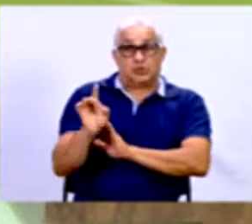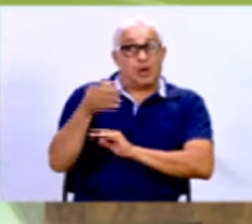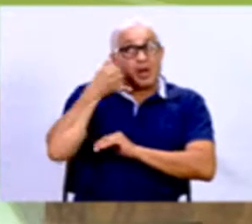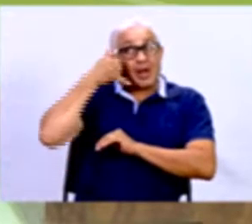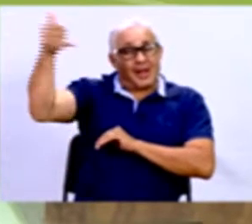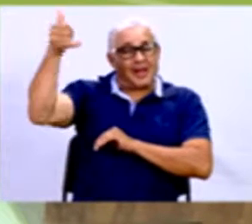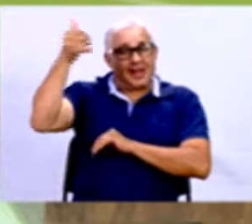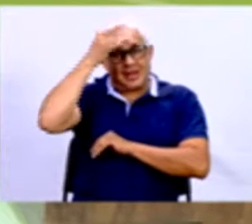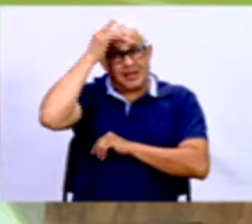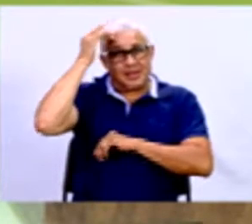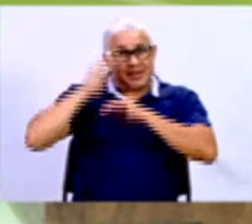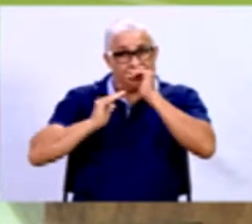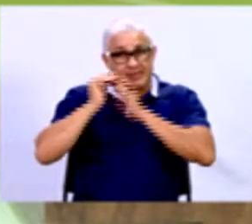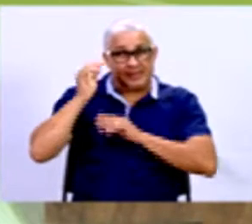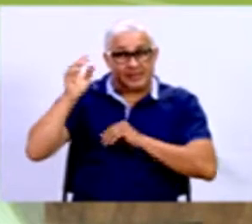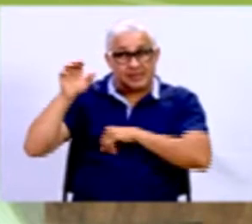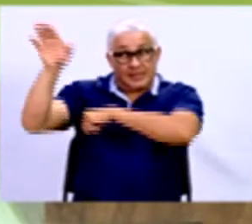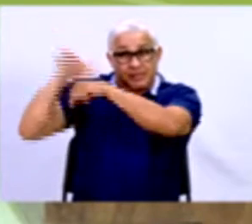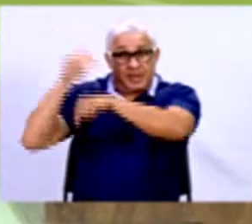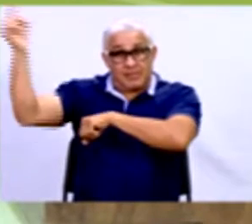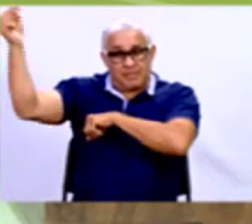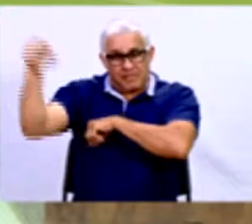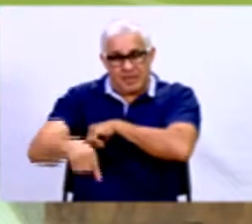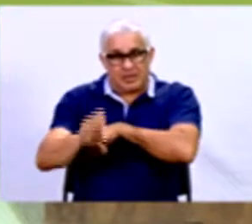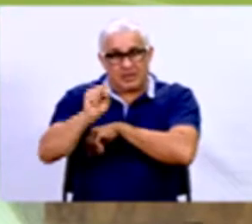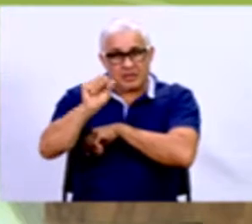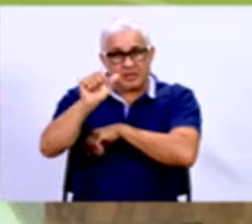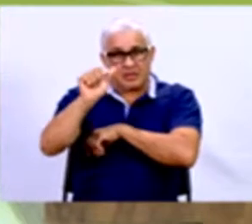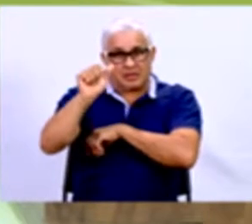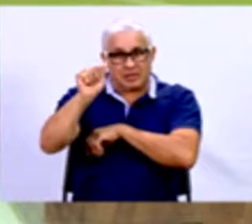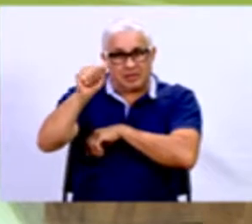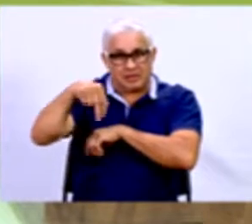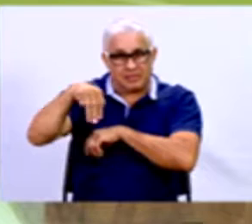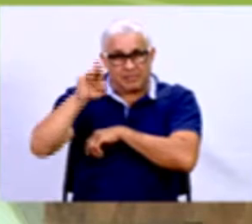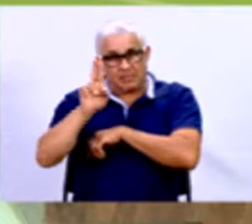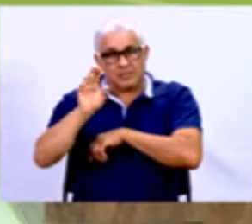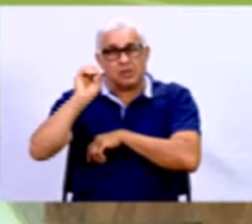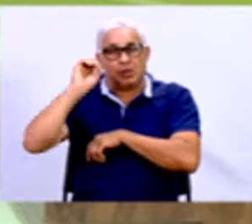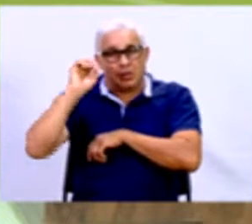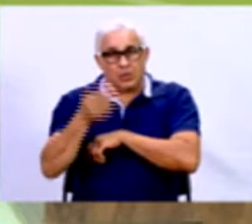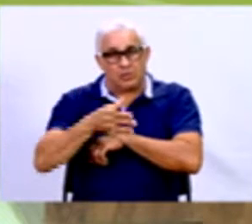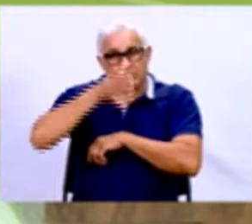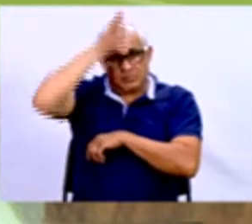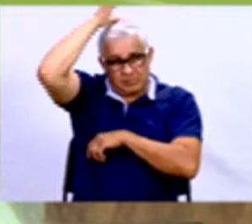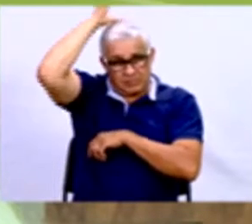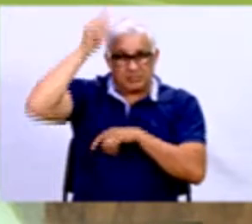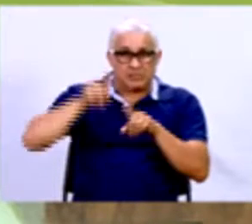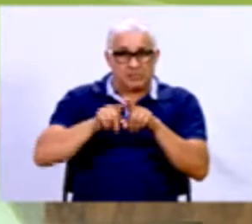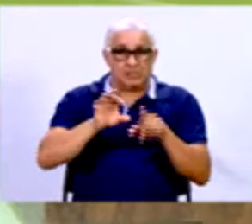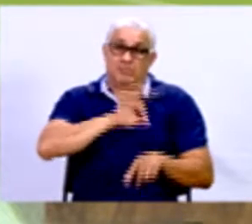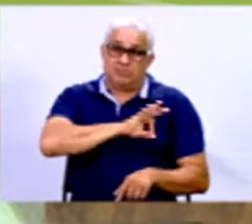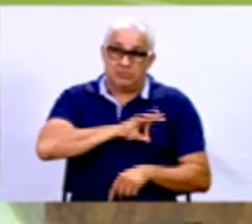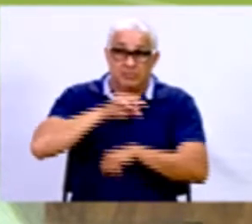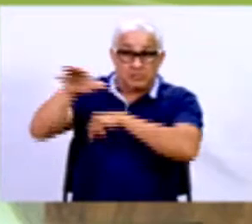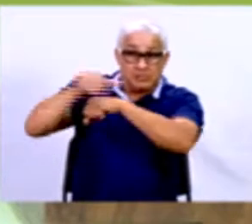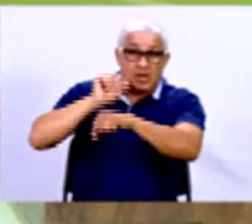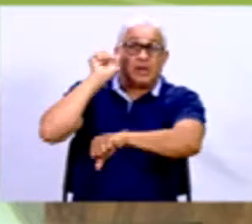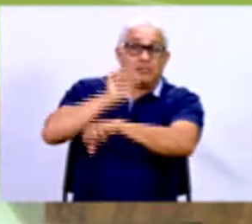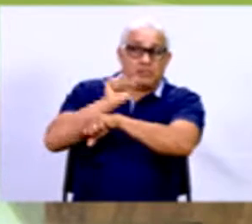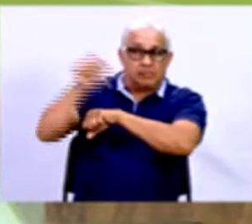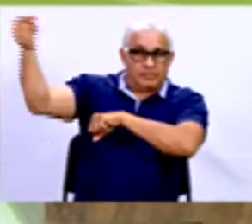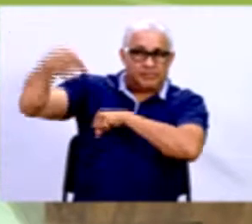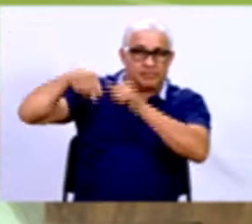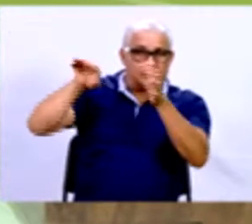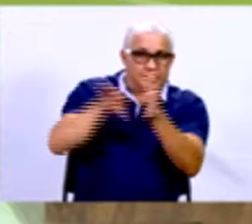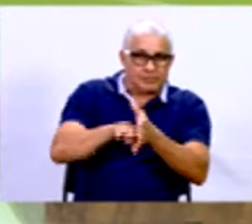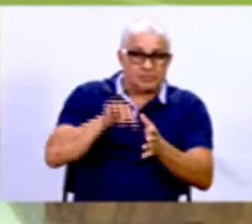ligar para o SAMU ou para os bombeiros ou para a polícia e aguardar ele chegar. Porque se essa